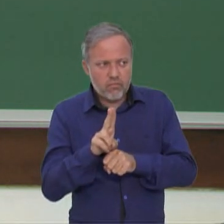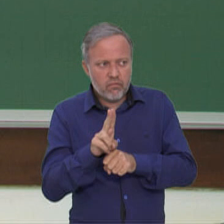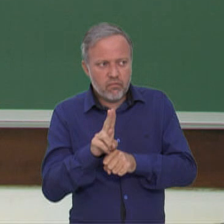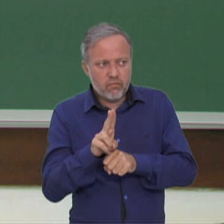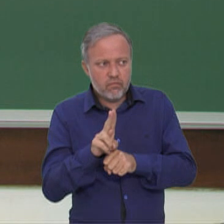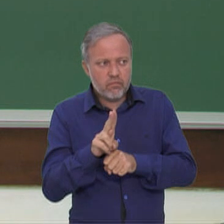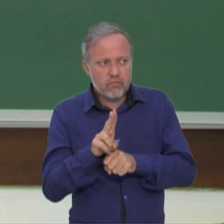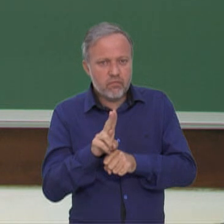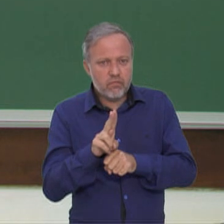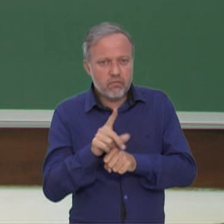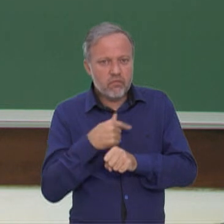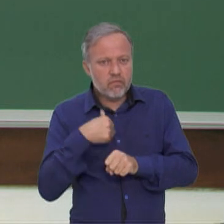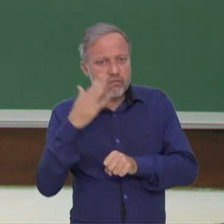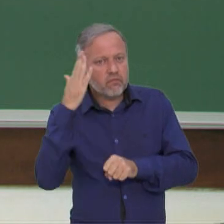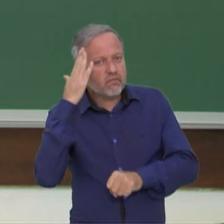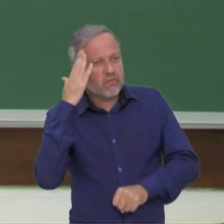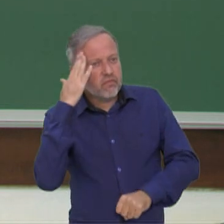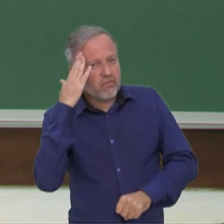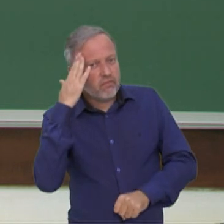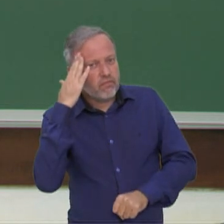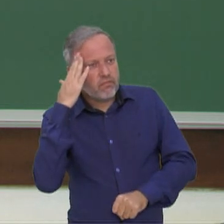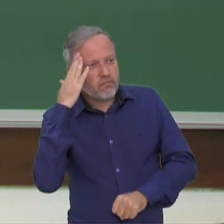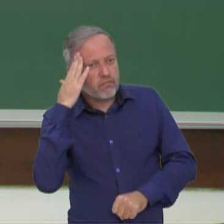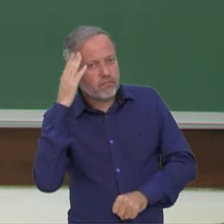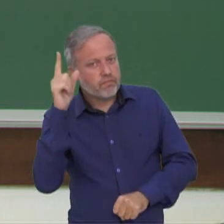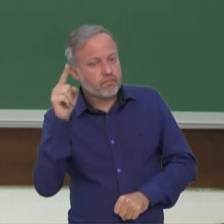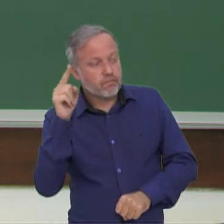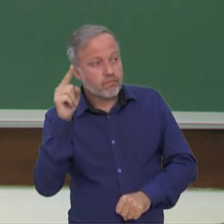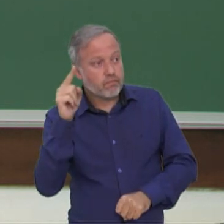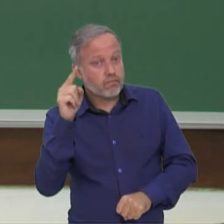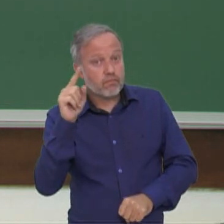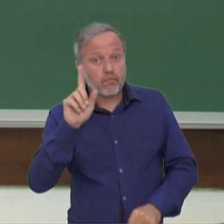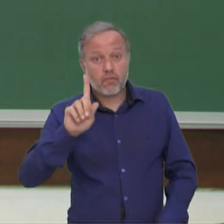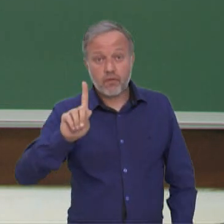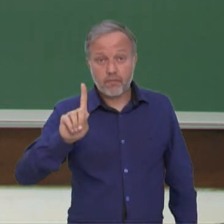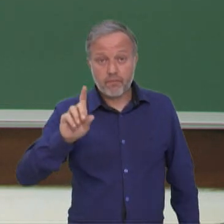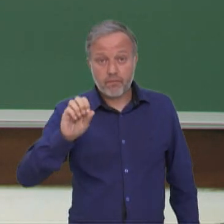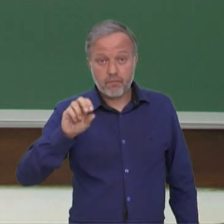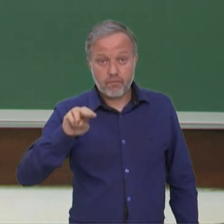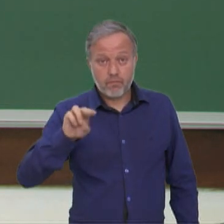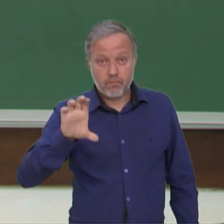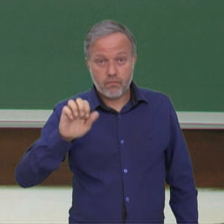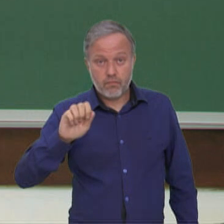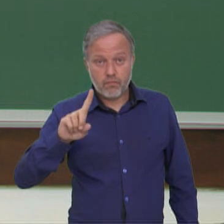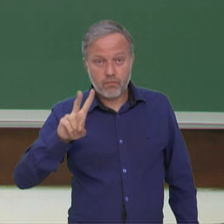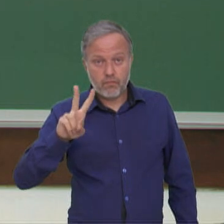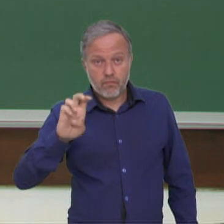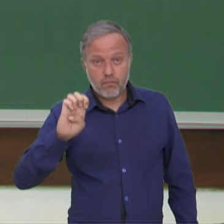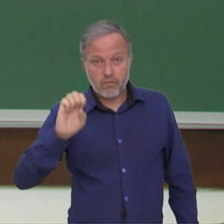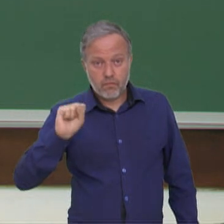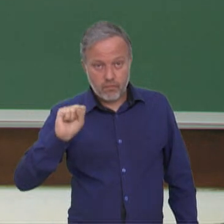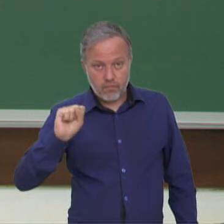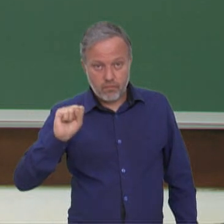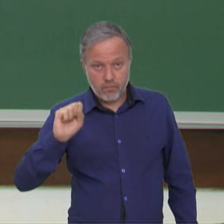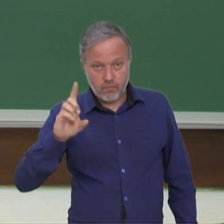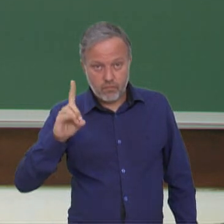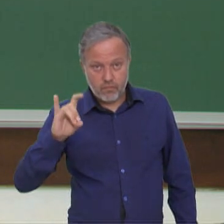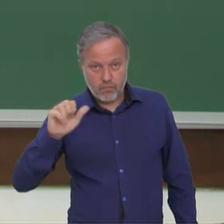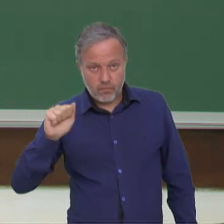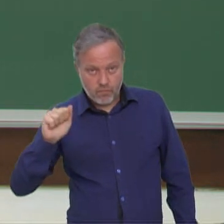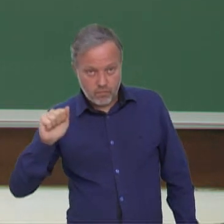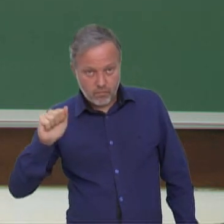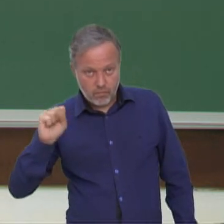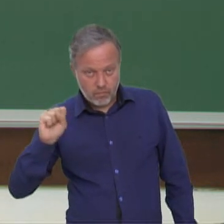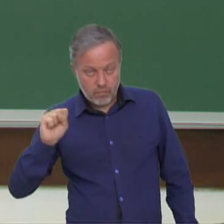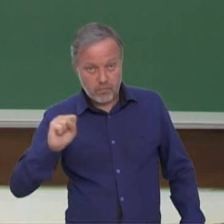mesmo motivo. A gente sabe, né, por exemplo, vocês sabiam que Gonçalves Dias, que José de Alencar era amigo de Machado de Assis?